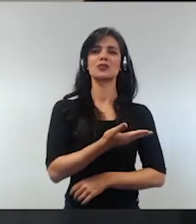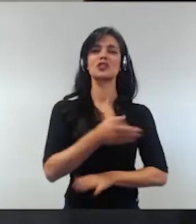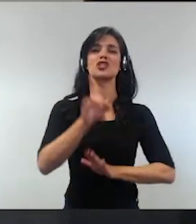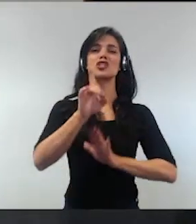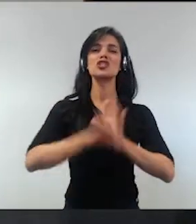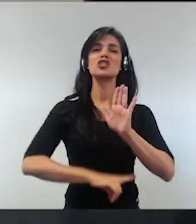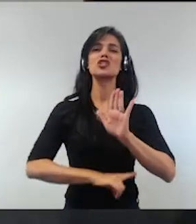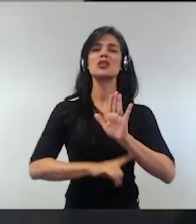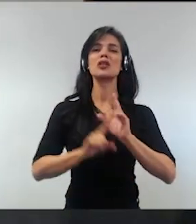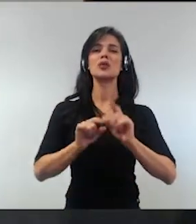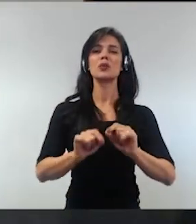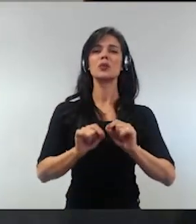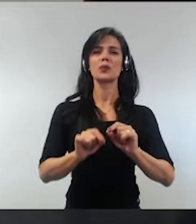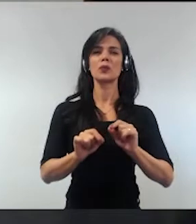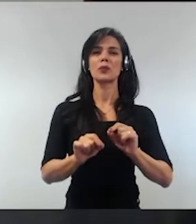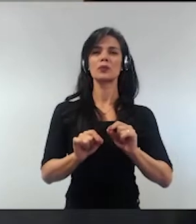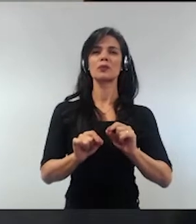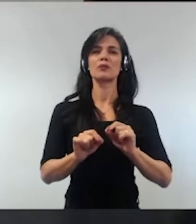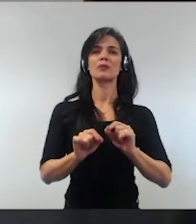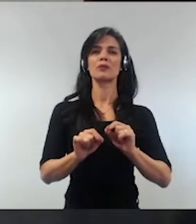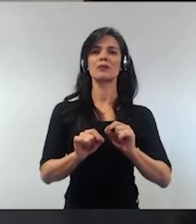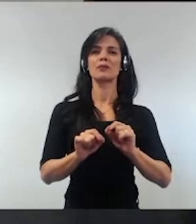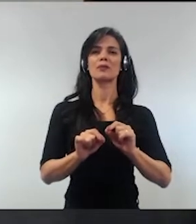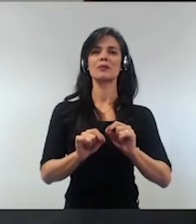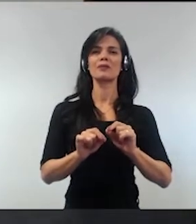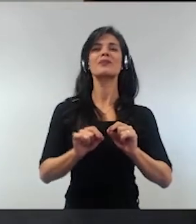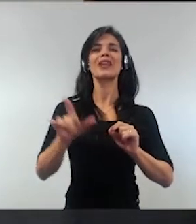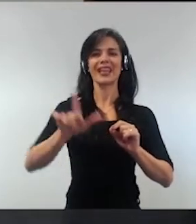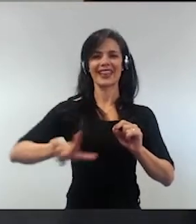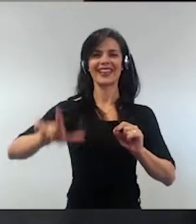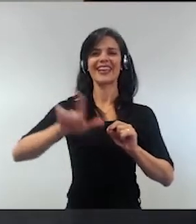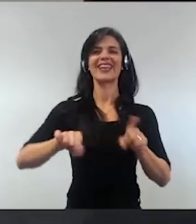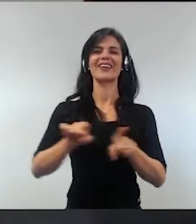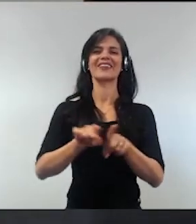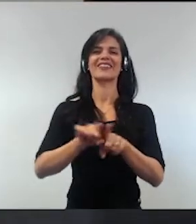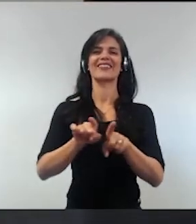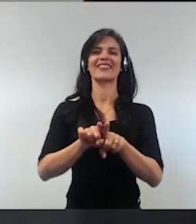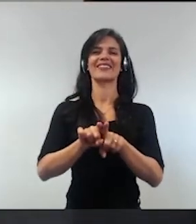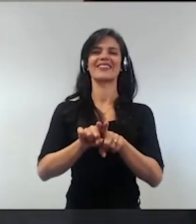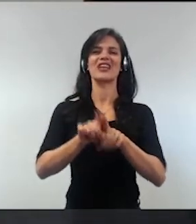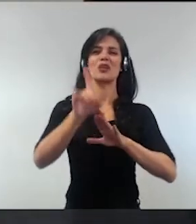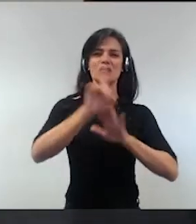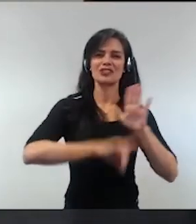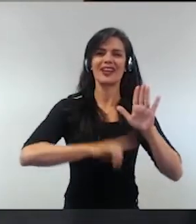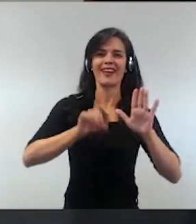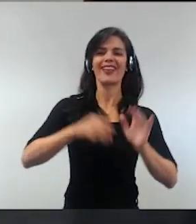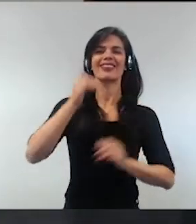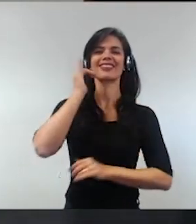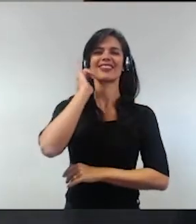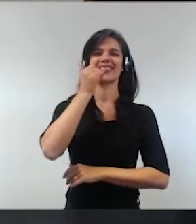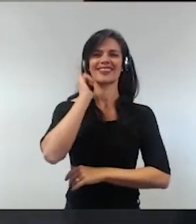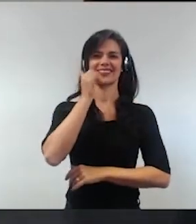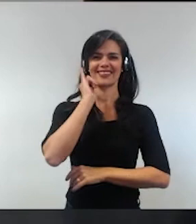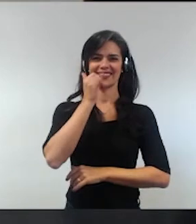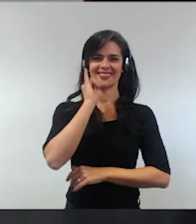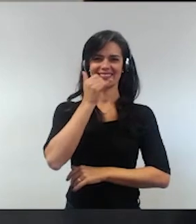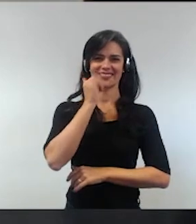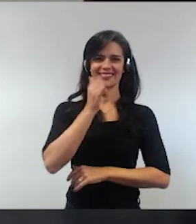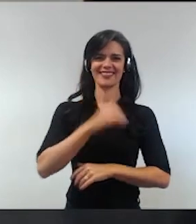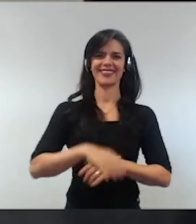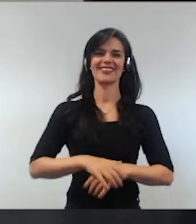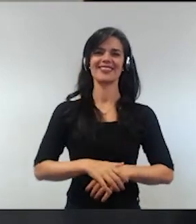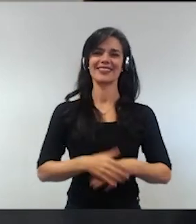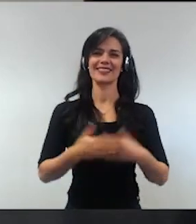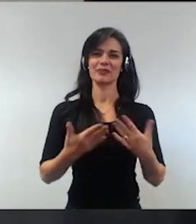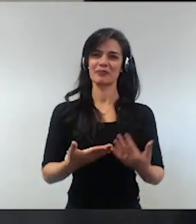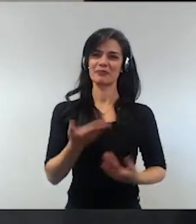direito é também uma literatura, é uma narrativa, né? E certamente ele